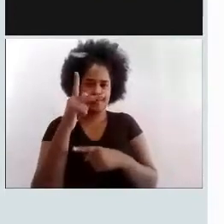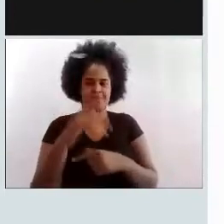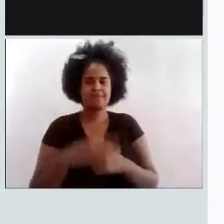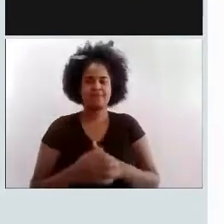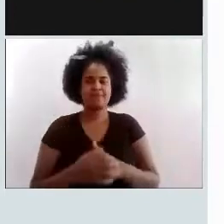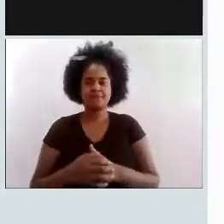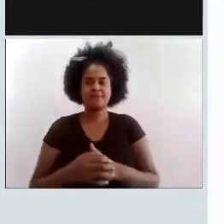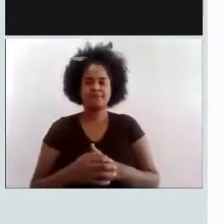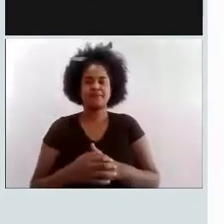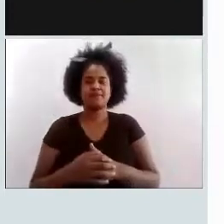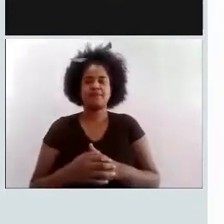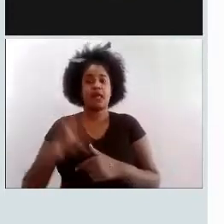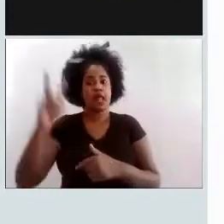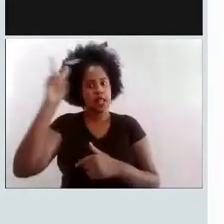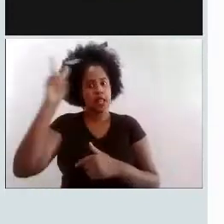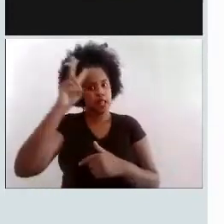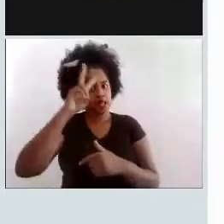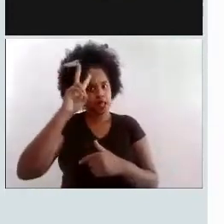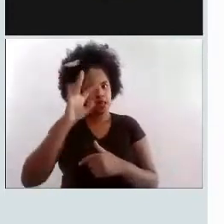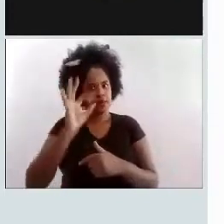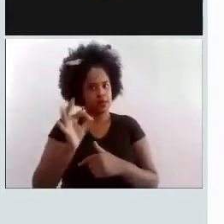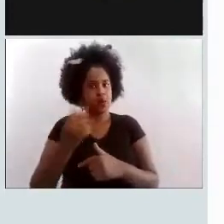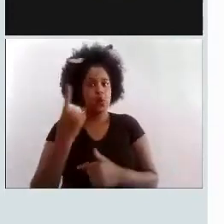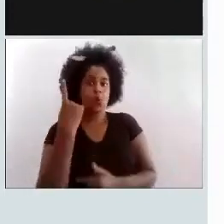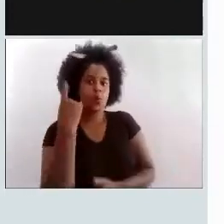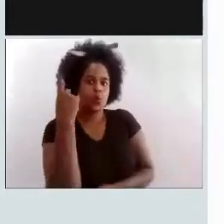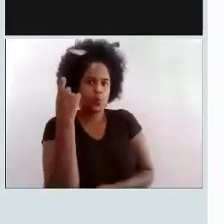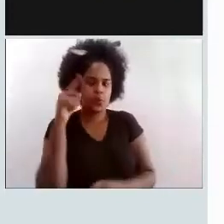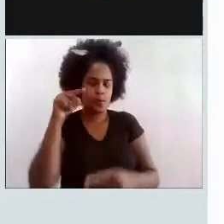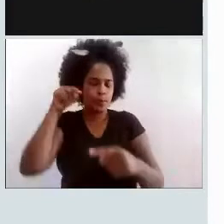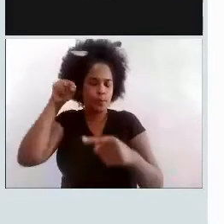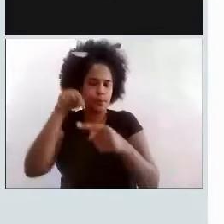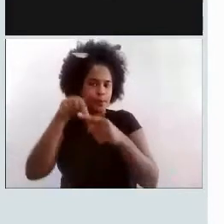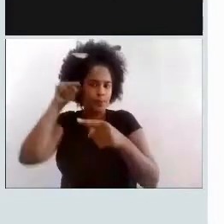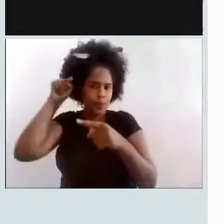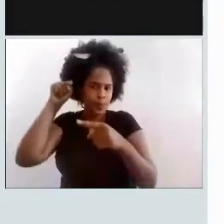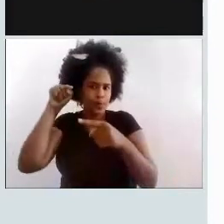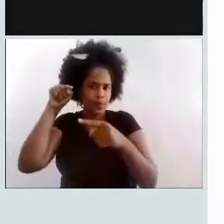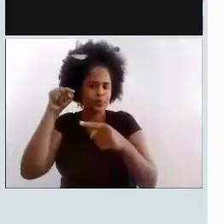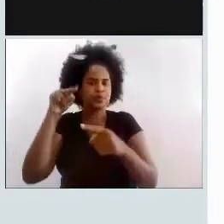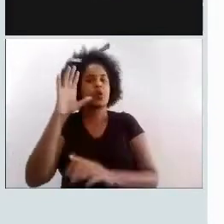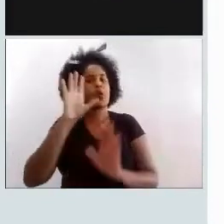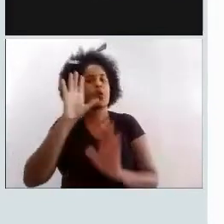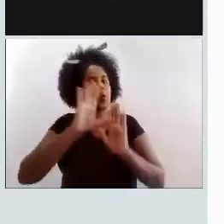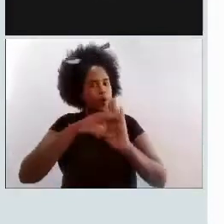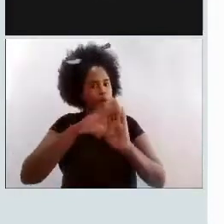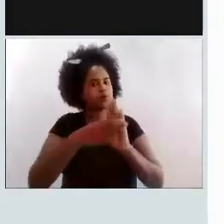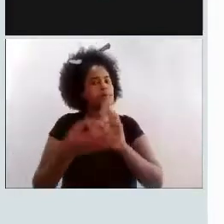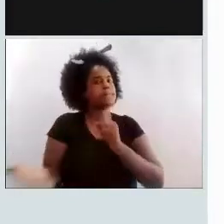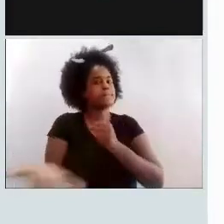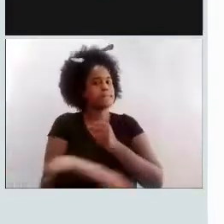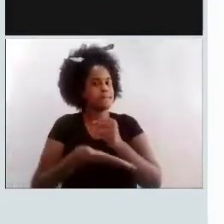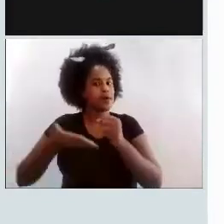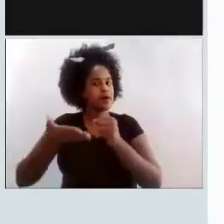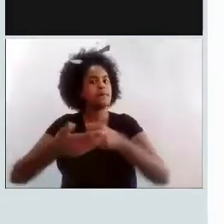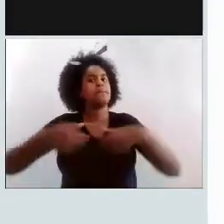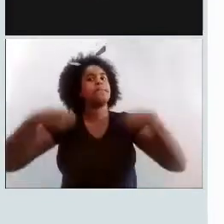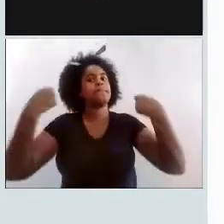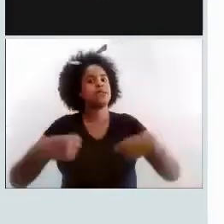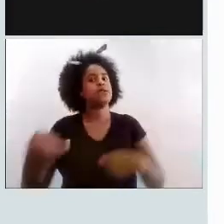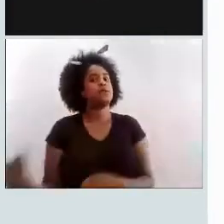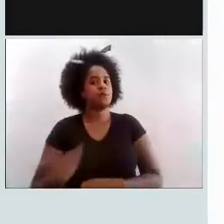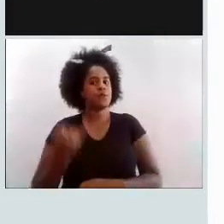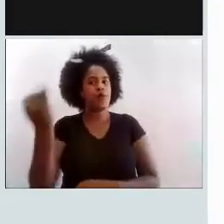certo? Esse conceito é bem básico e é bem importante também vocês lembrarem